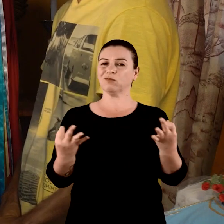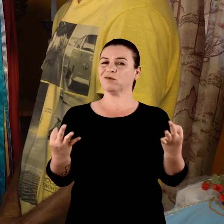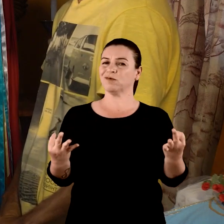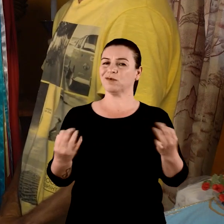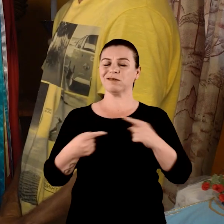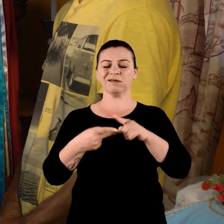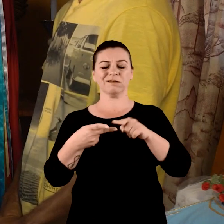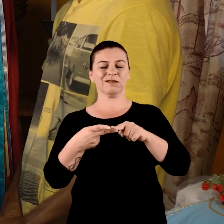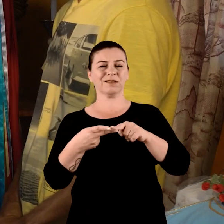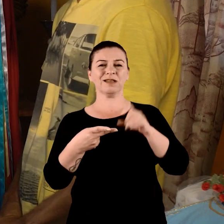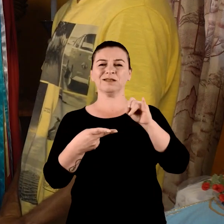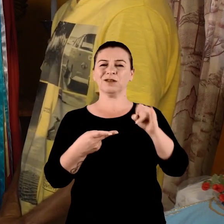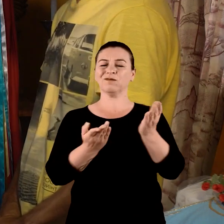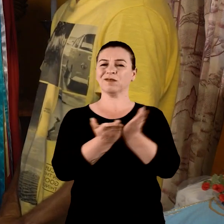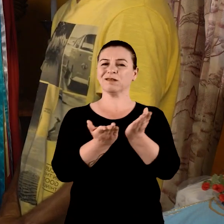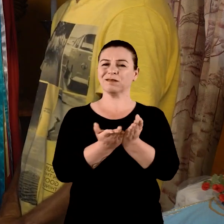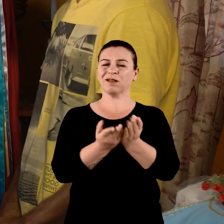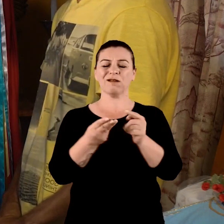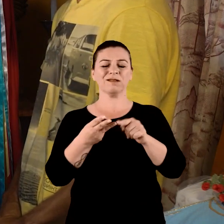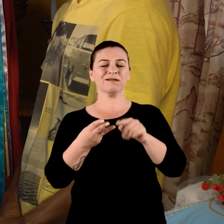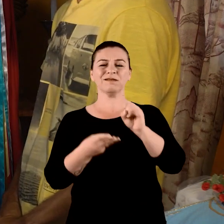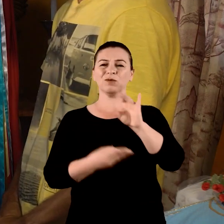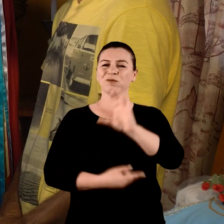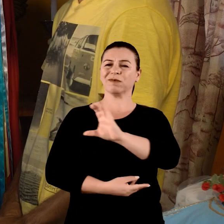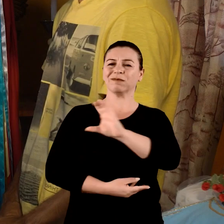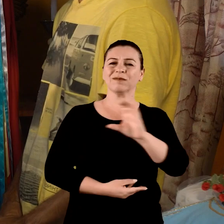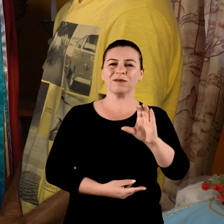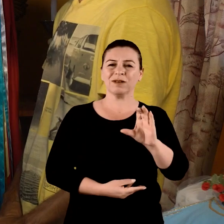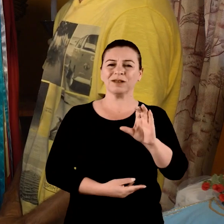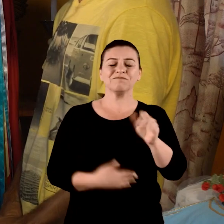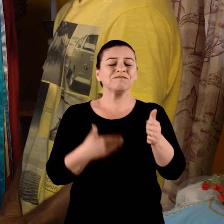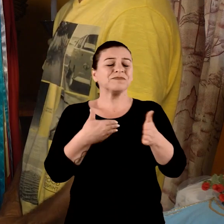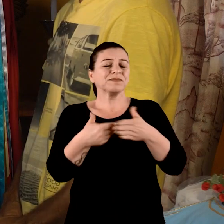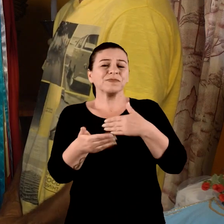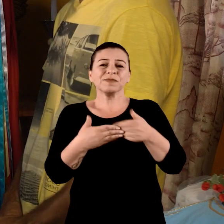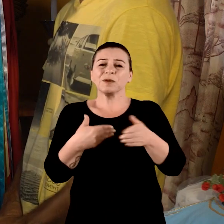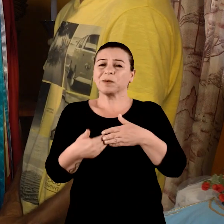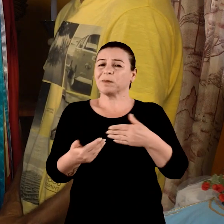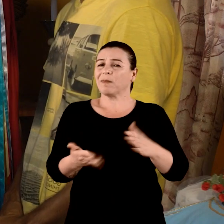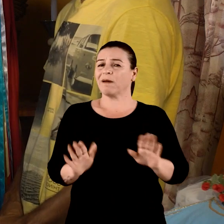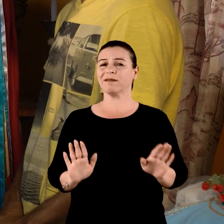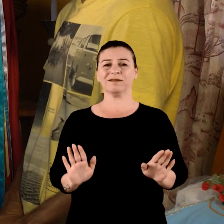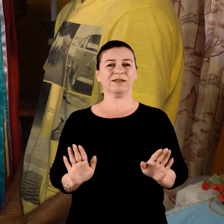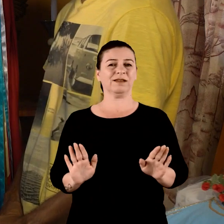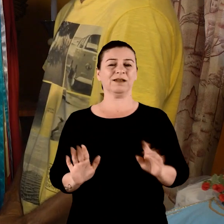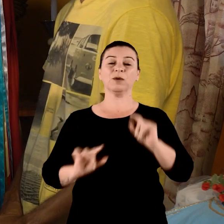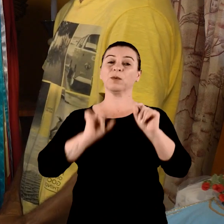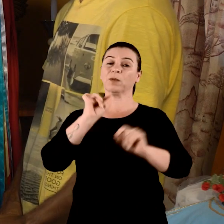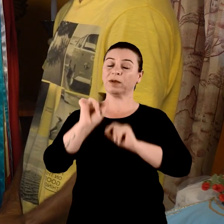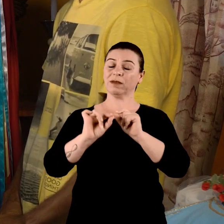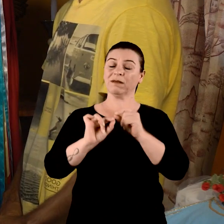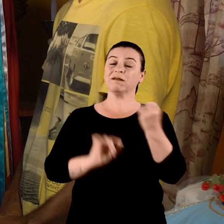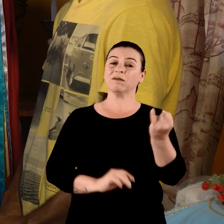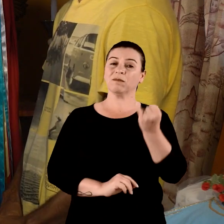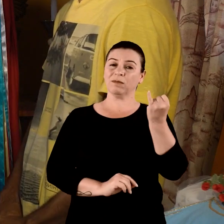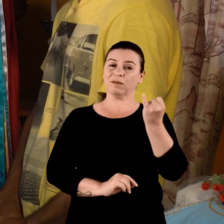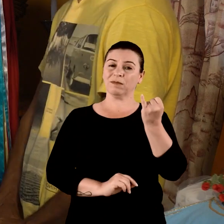eu sou budista, se eu sou evangélica, se eu sou católica, não importa. Sim. Importa